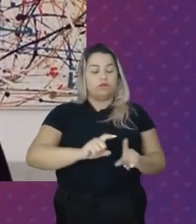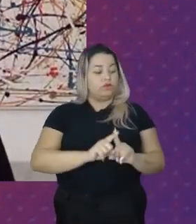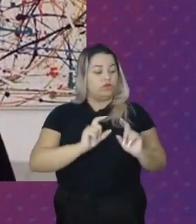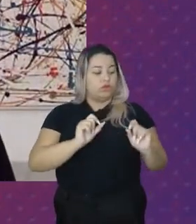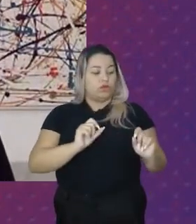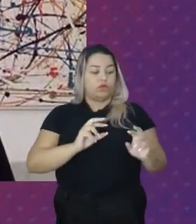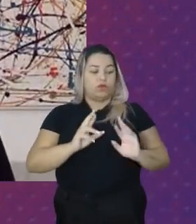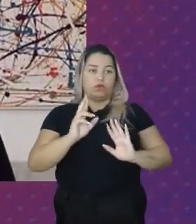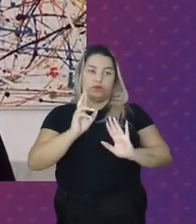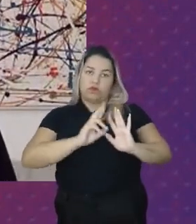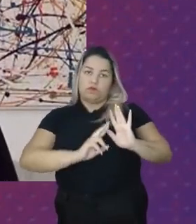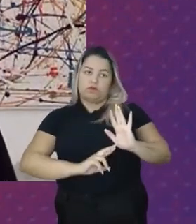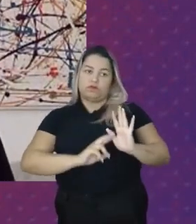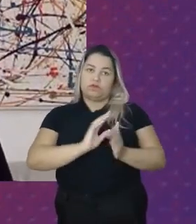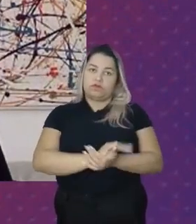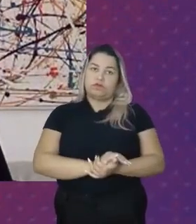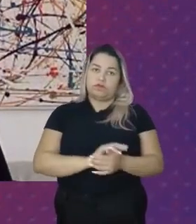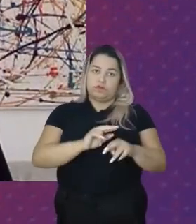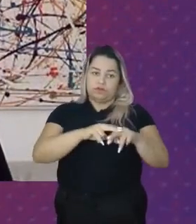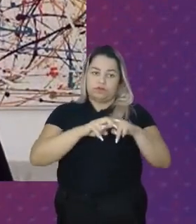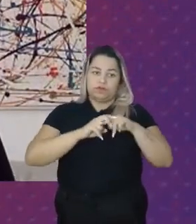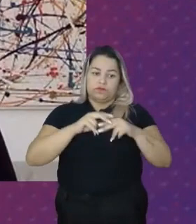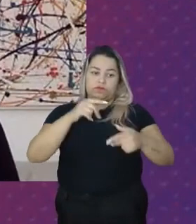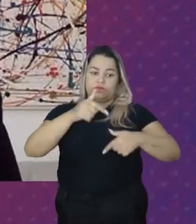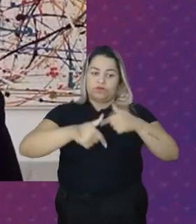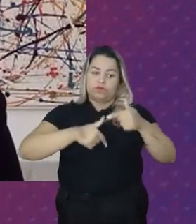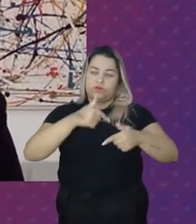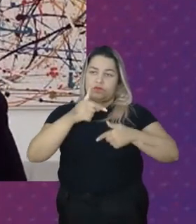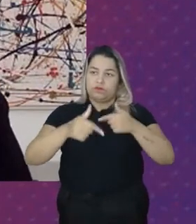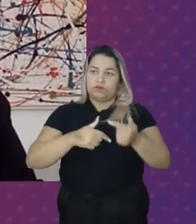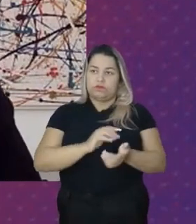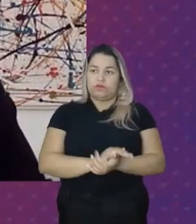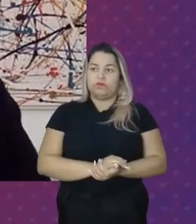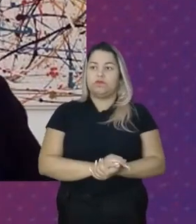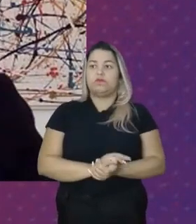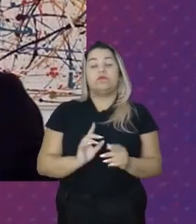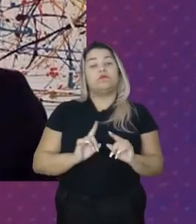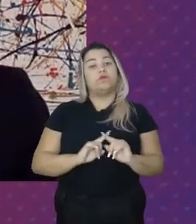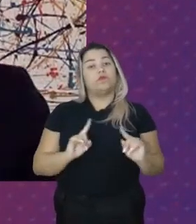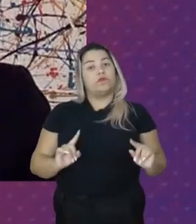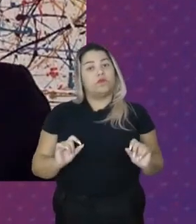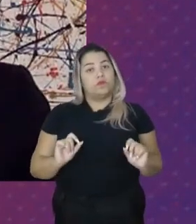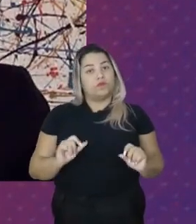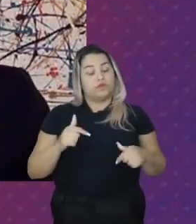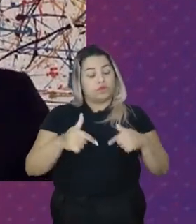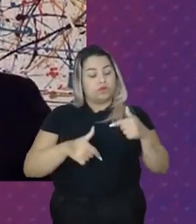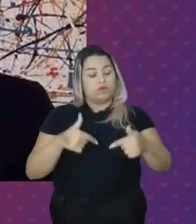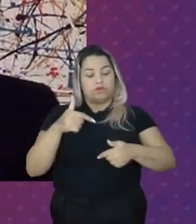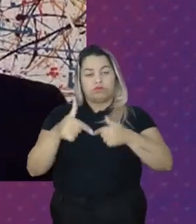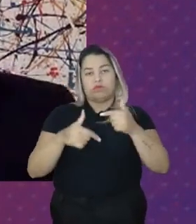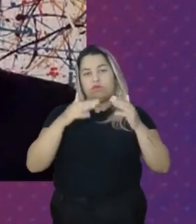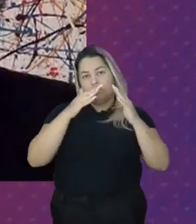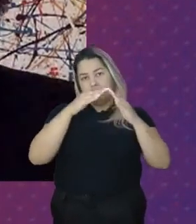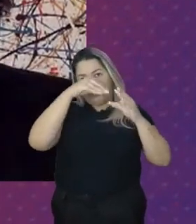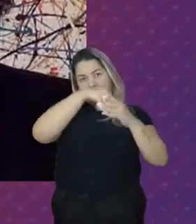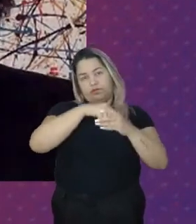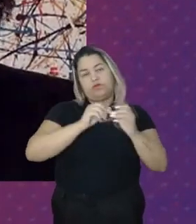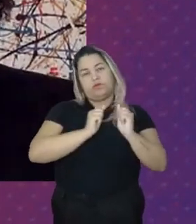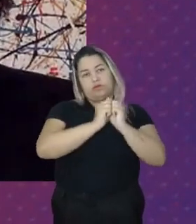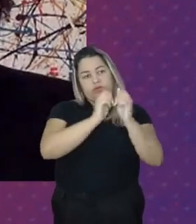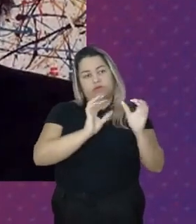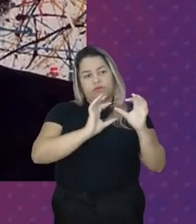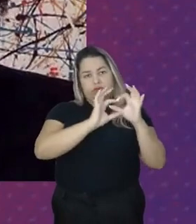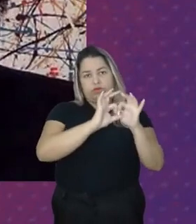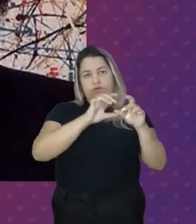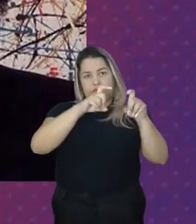de regulamentação pelo direito do trabalho. Porém, as trabalhadoras domésticas, juntamente com os